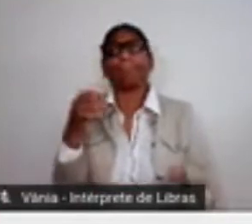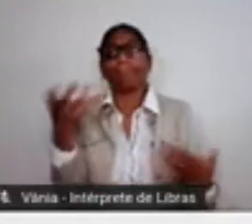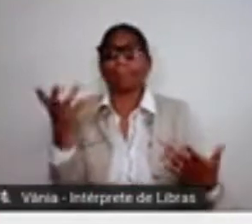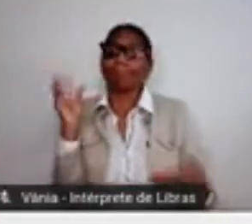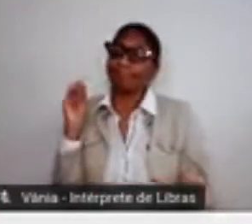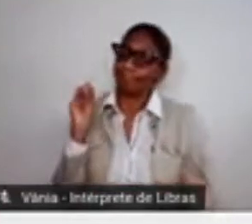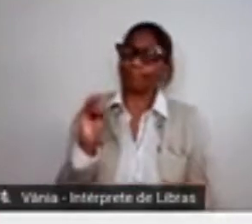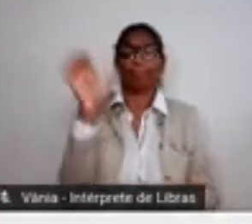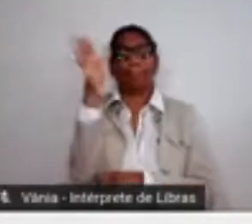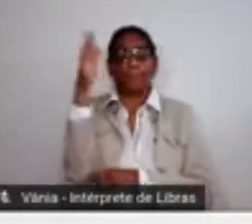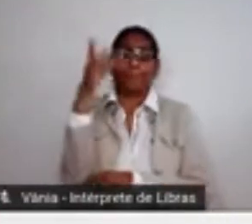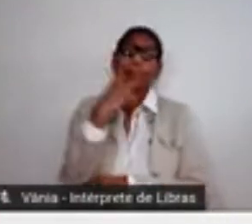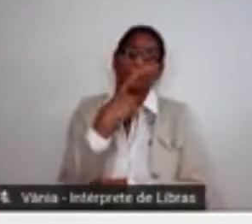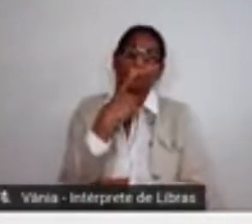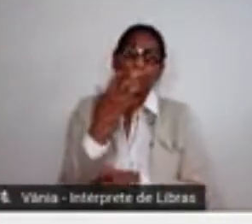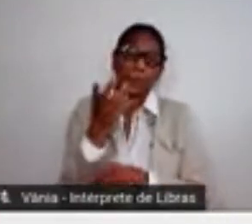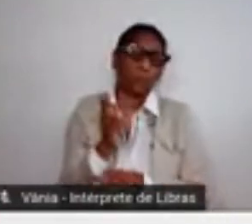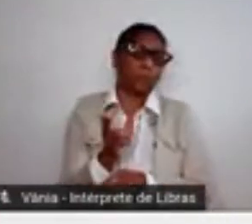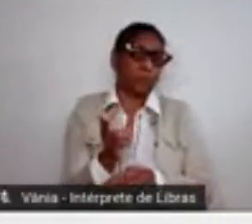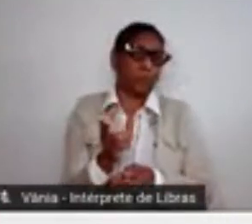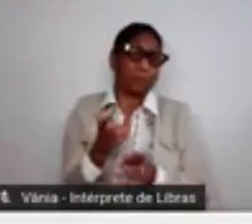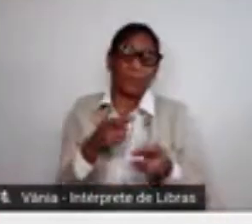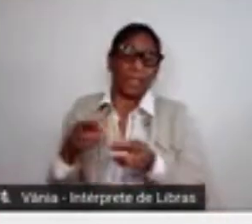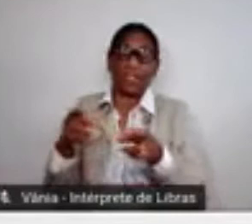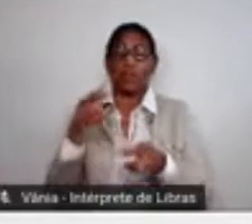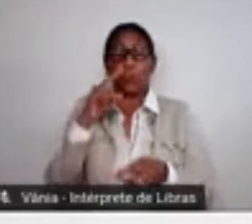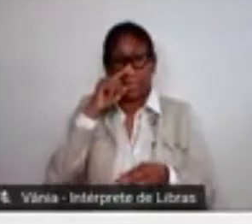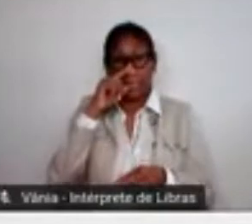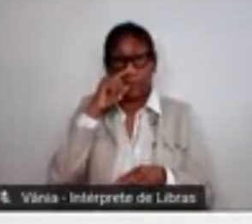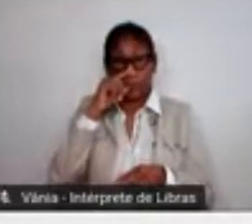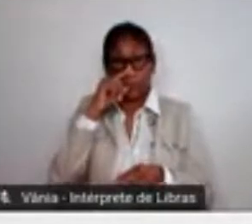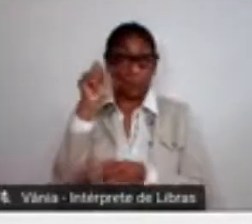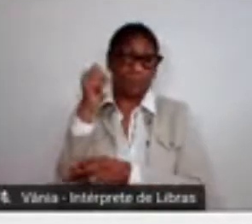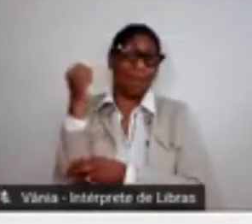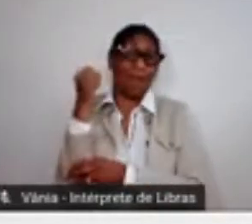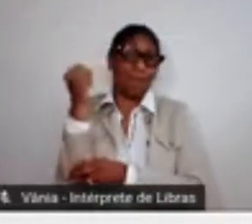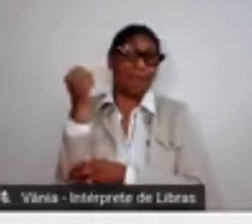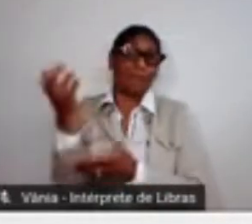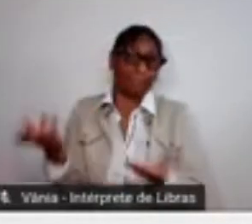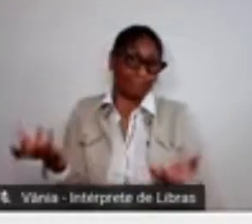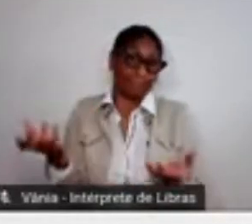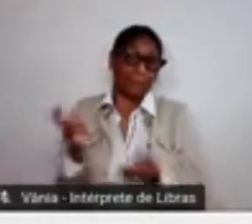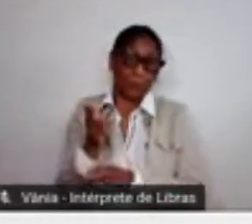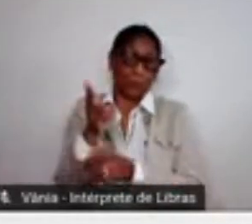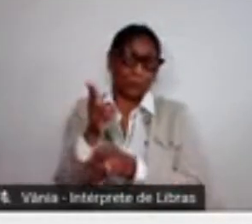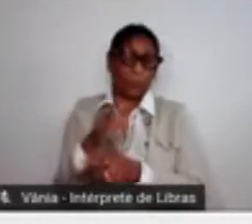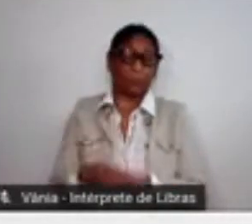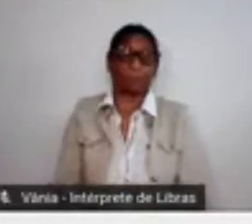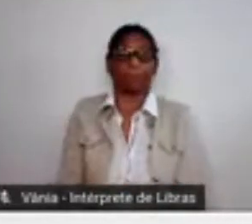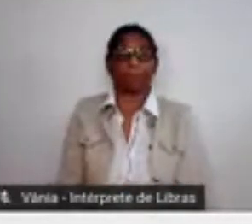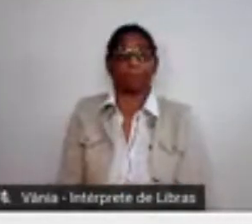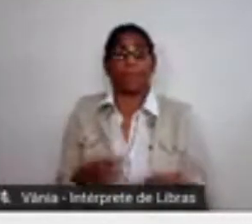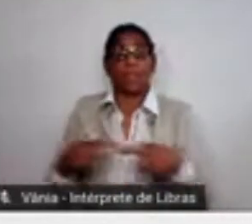o governo do estado como regiões de risco mais elevado e, portanto, na bandeira vermelha. A região